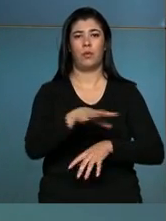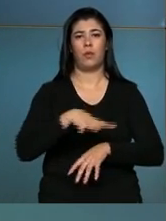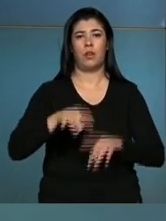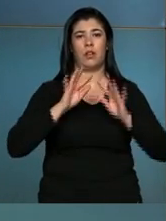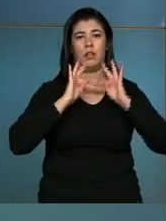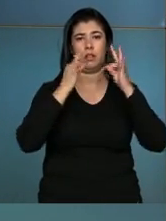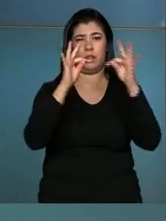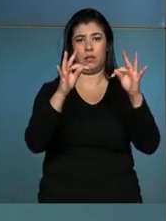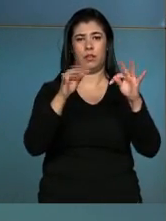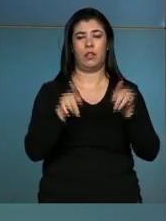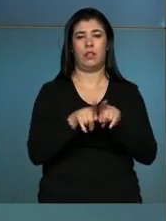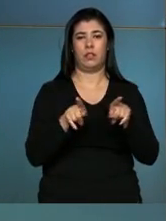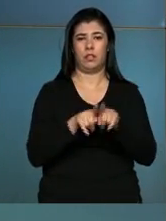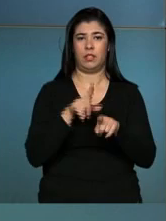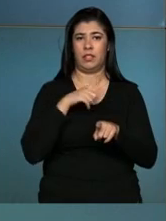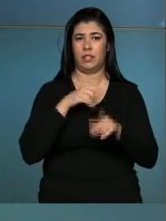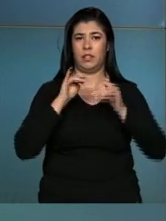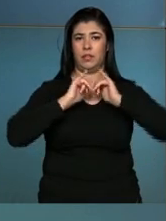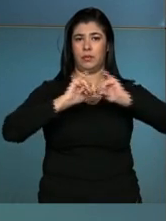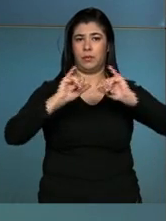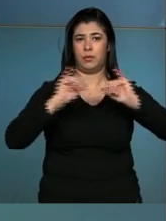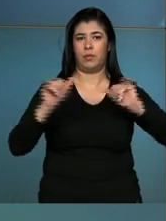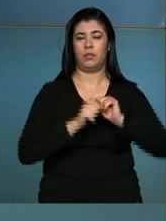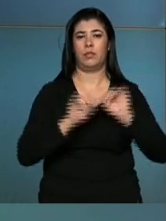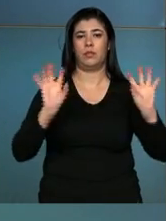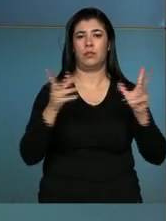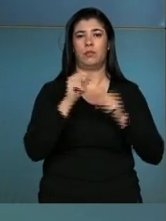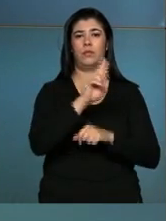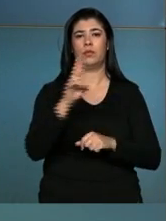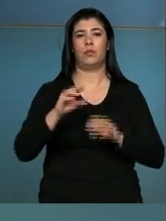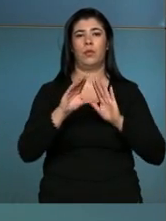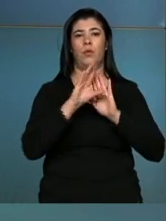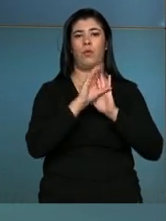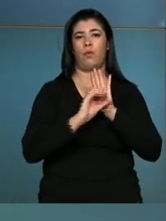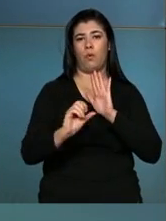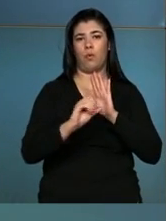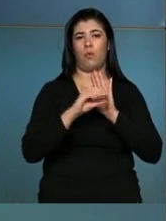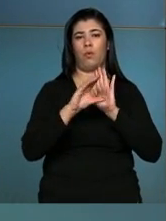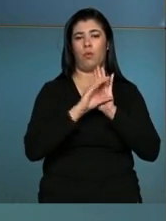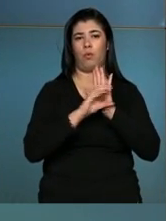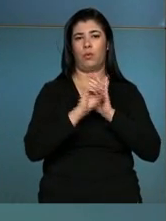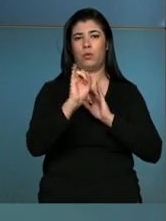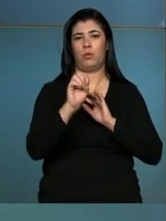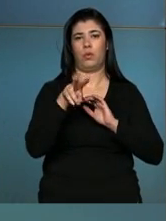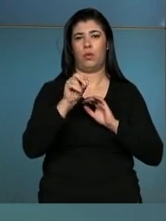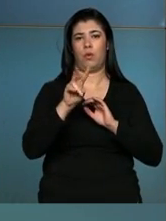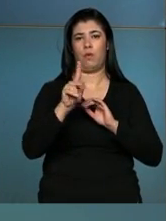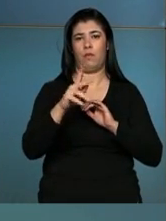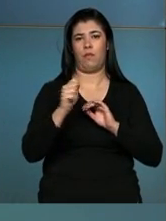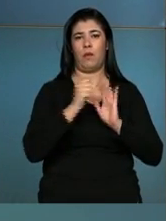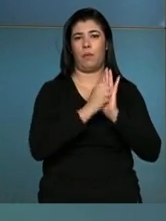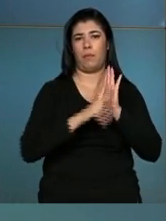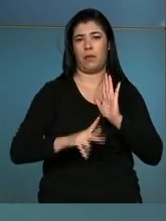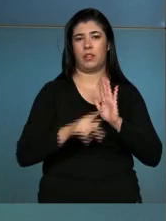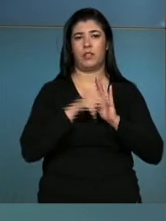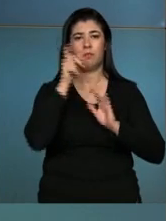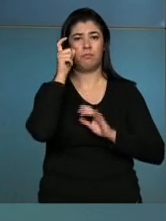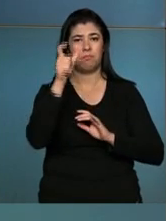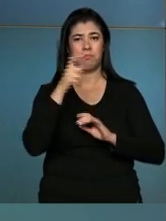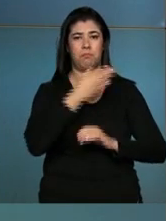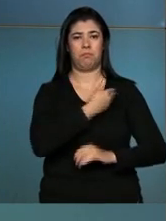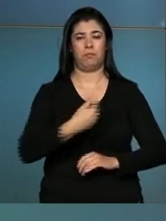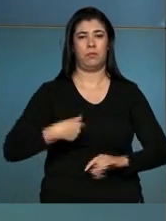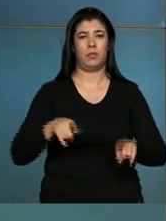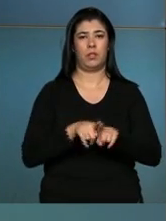tecnológicos foi lançado ainda na cerimônia o concurso INPS de apoio ao desenvolvimento de aplicativos de interesse público